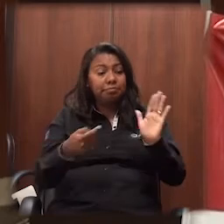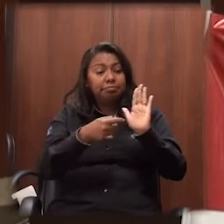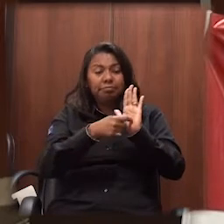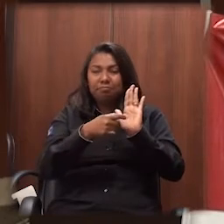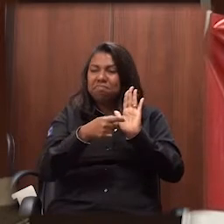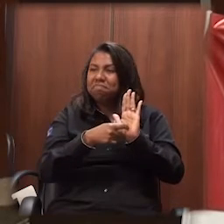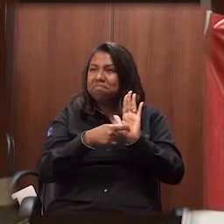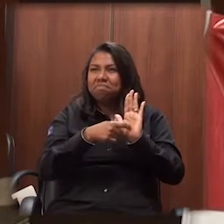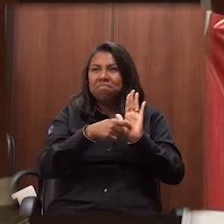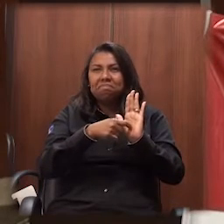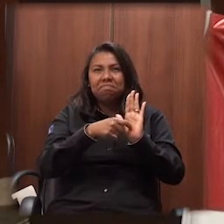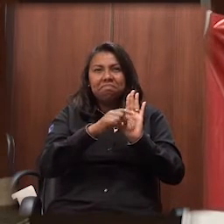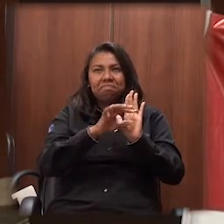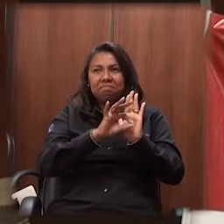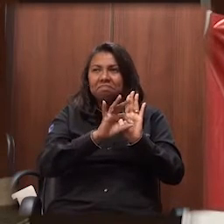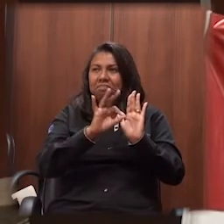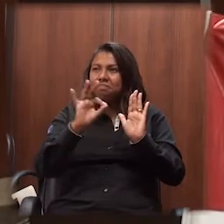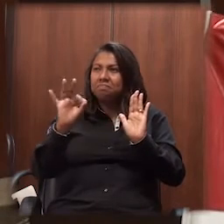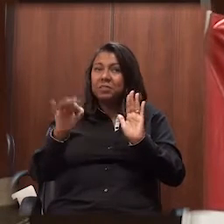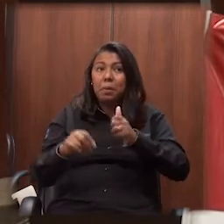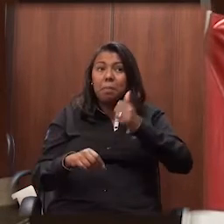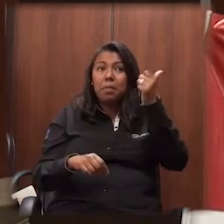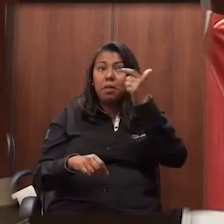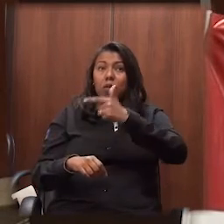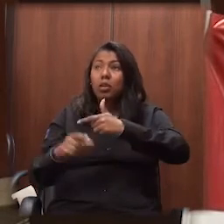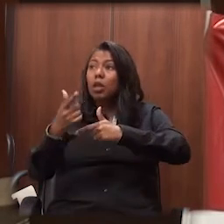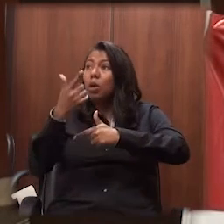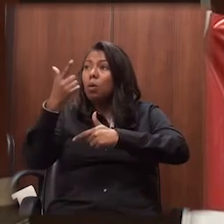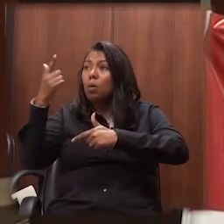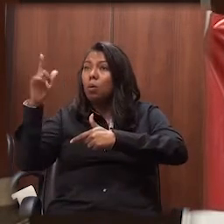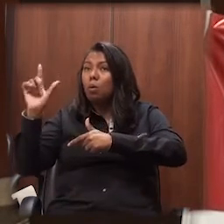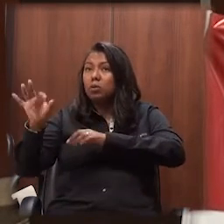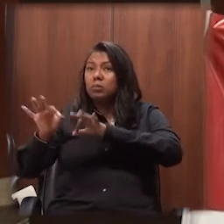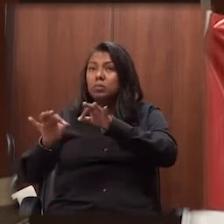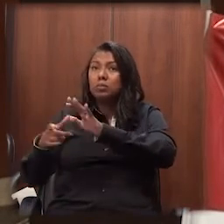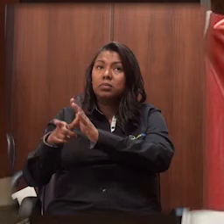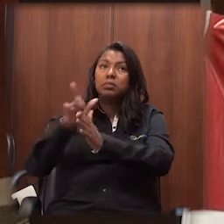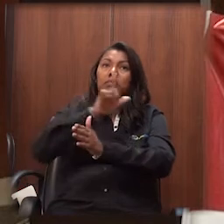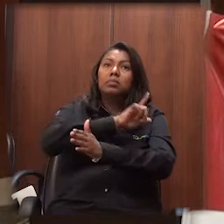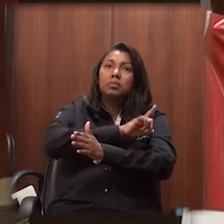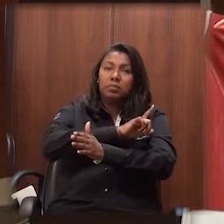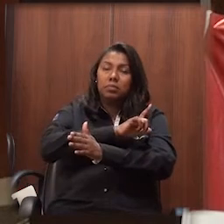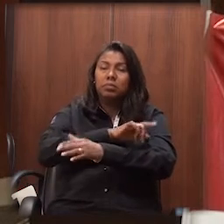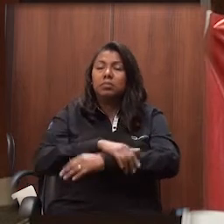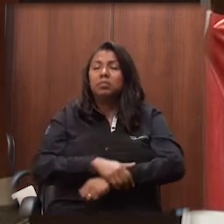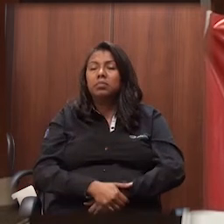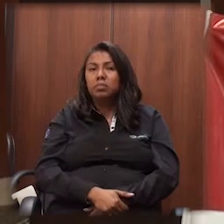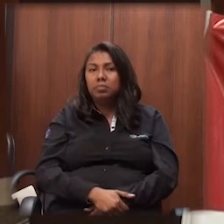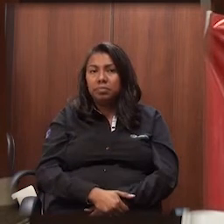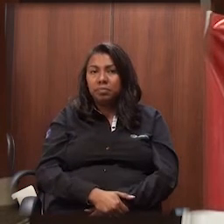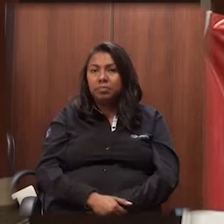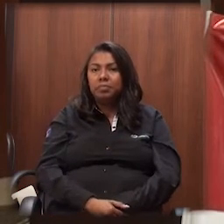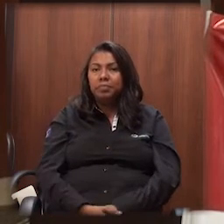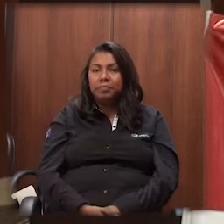um mérito com relação a todos os documentos anteriormente existentes no plano da educação e direitos humanos, de